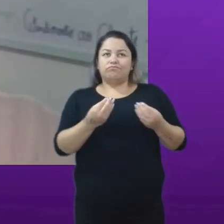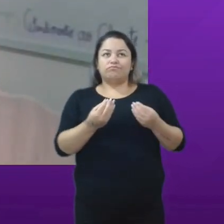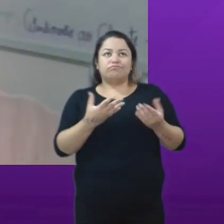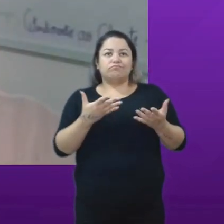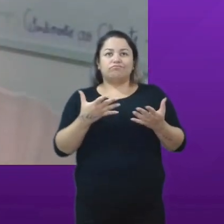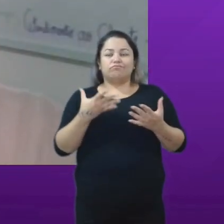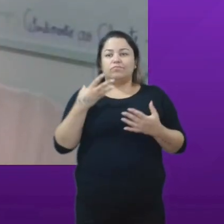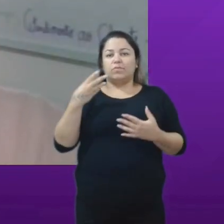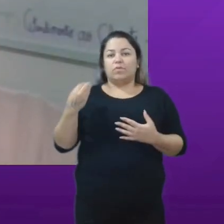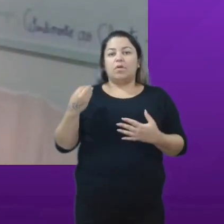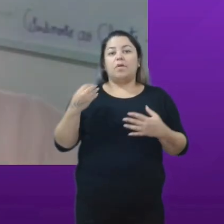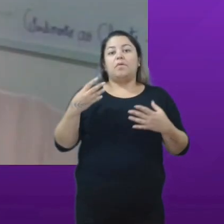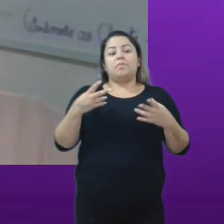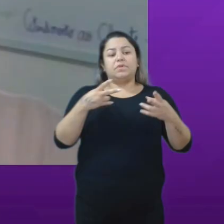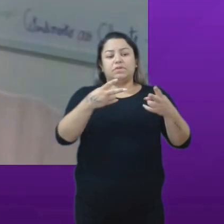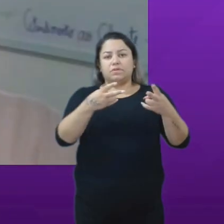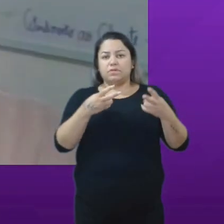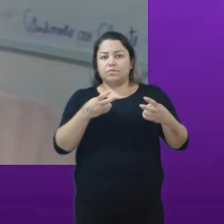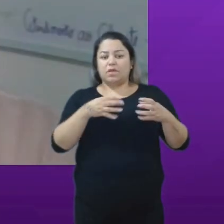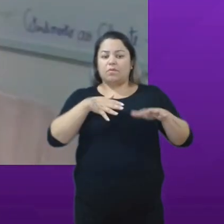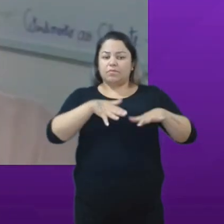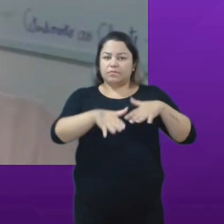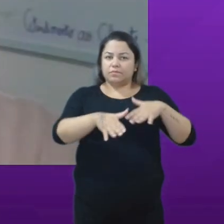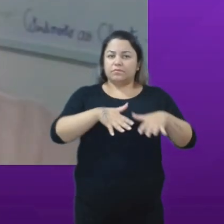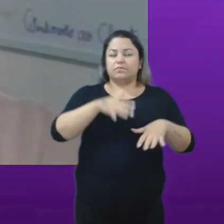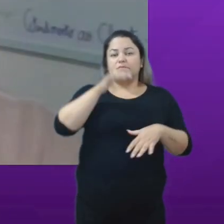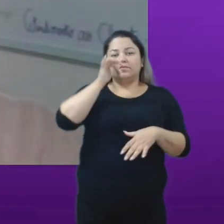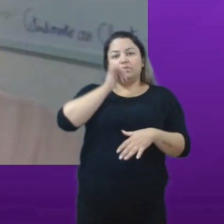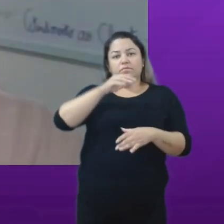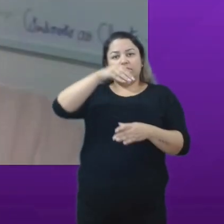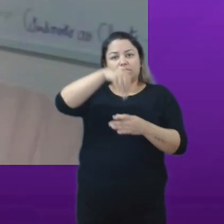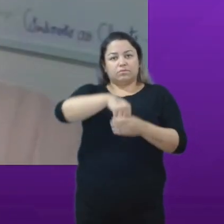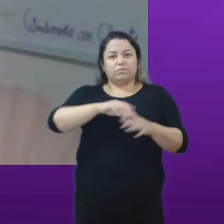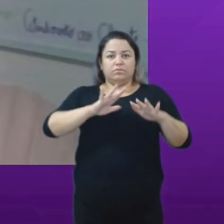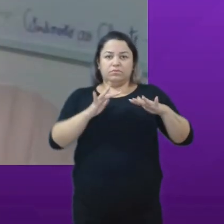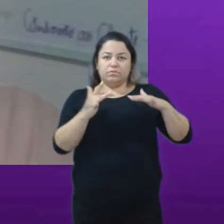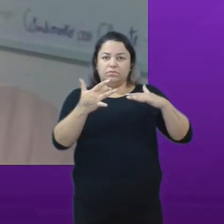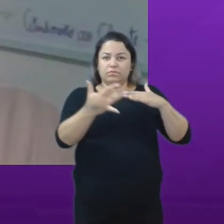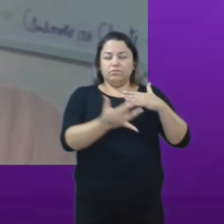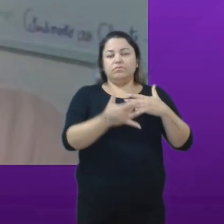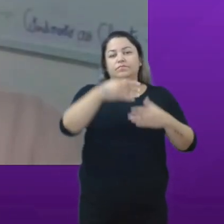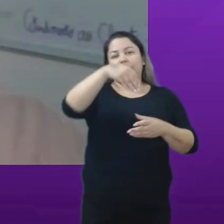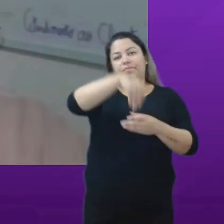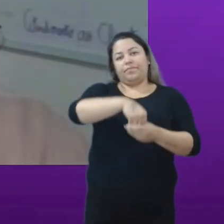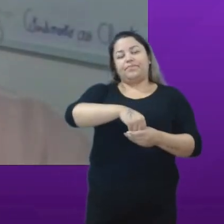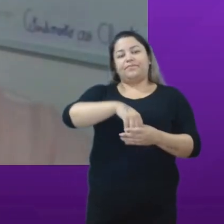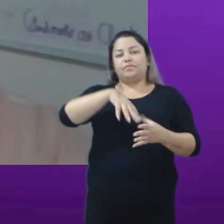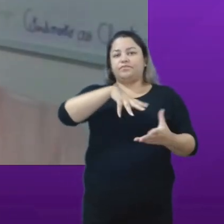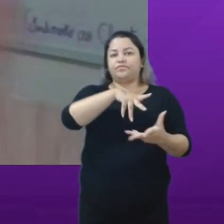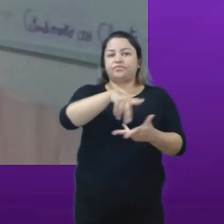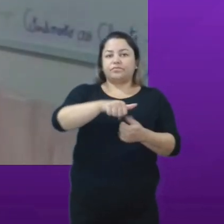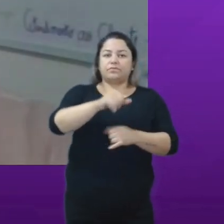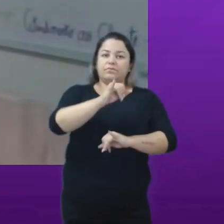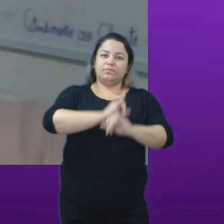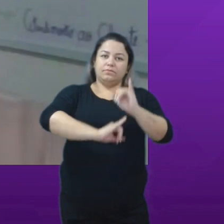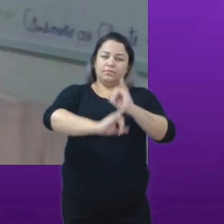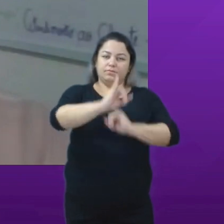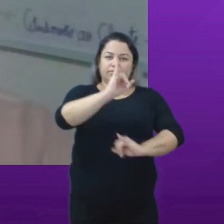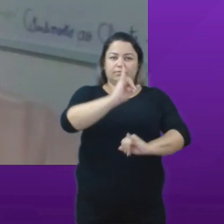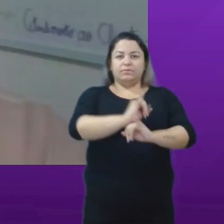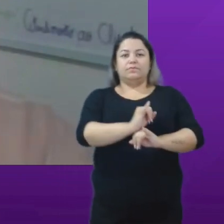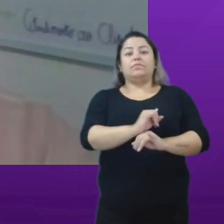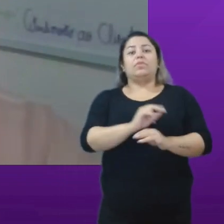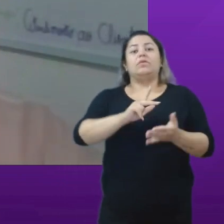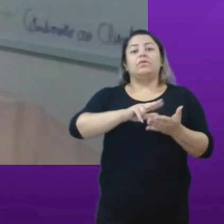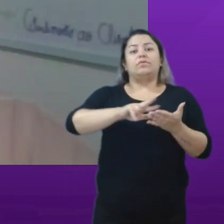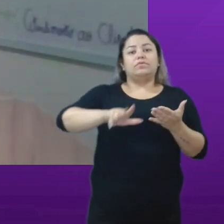eu percebo que a movimentação das mulheres dentro das redes sociais, dentro do universo digital, de diversas